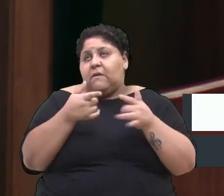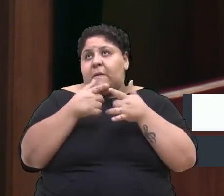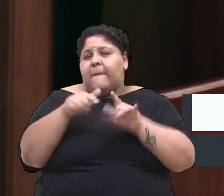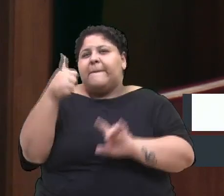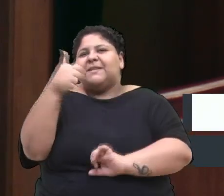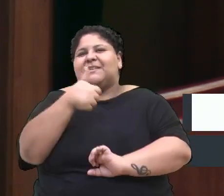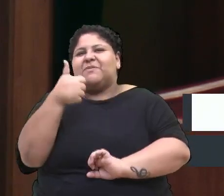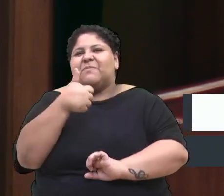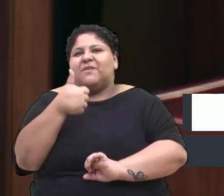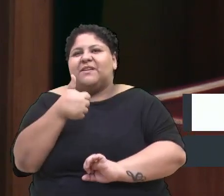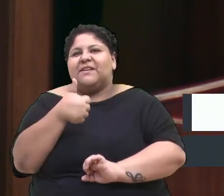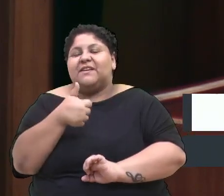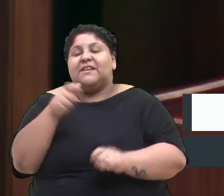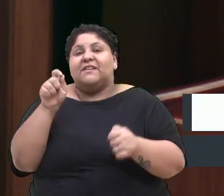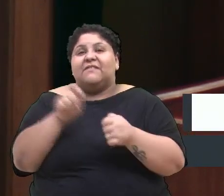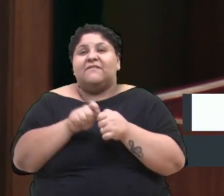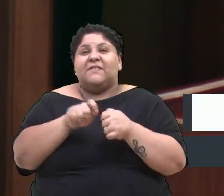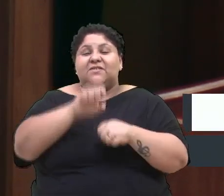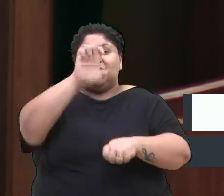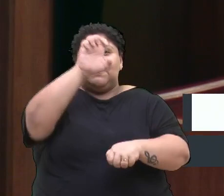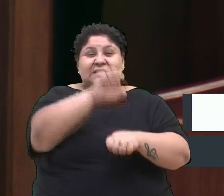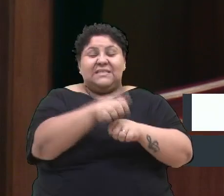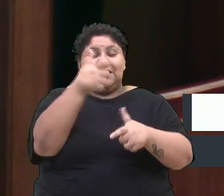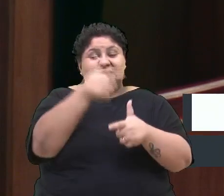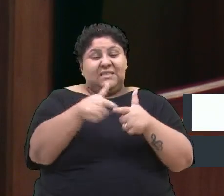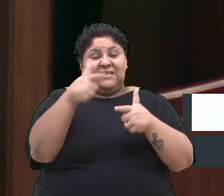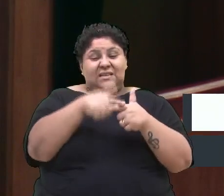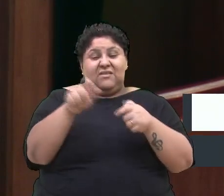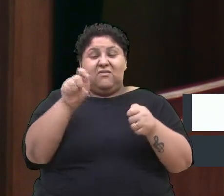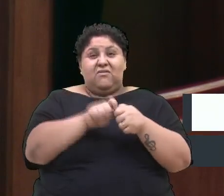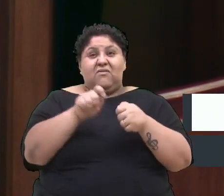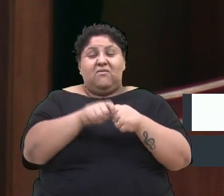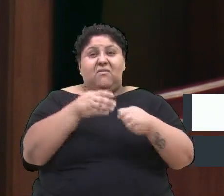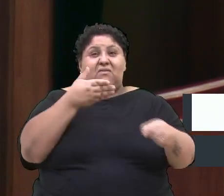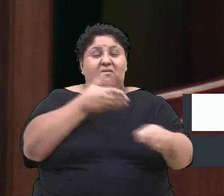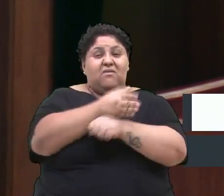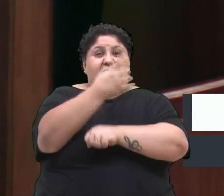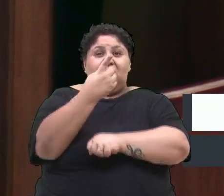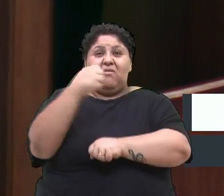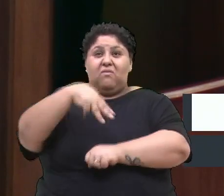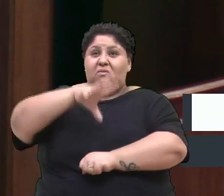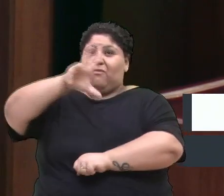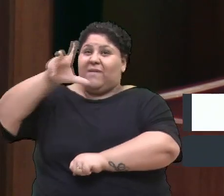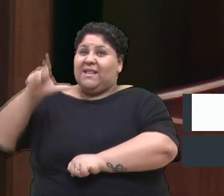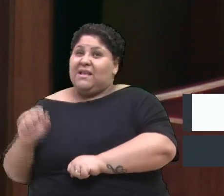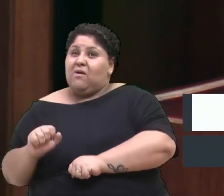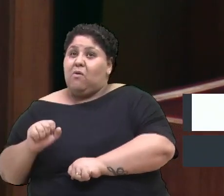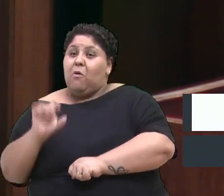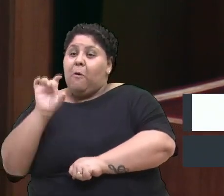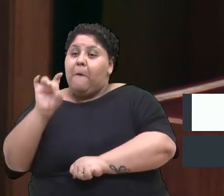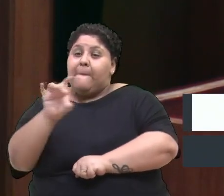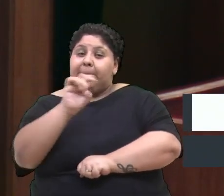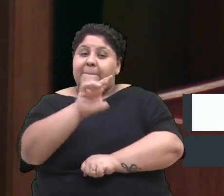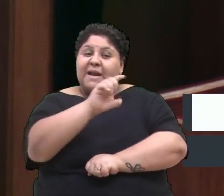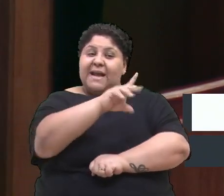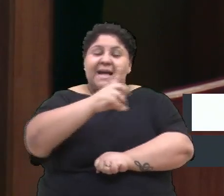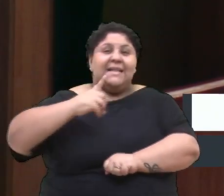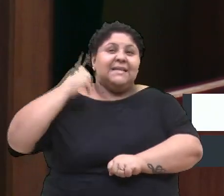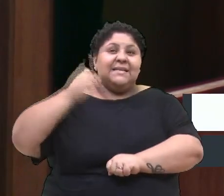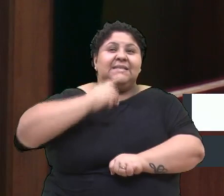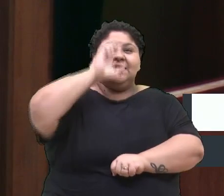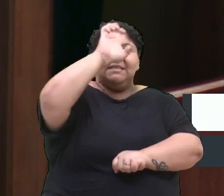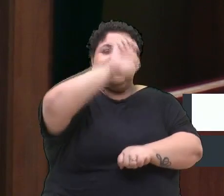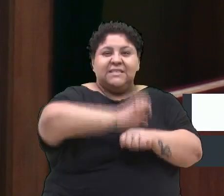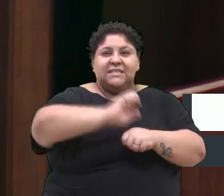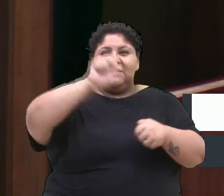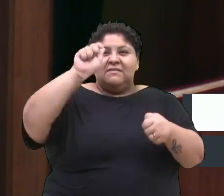primeira coisa que ele fez com o Estado quebrado foi autorizar R$1 milhão para cada deputado estadual fazer proselitismo